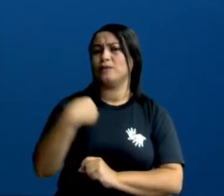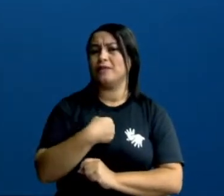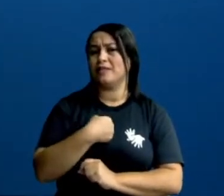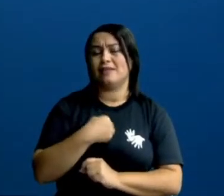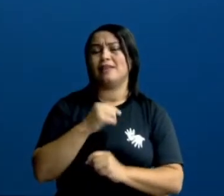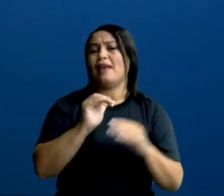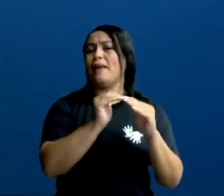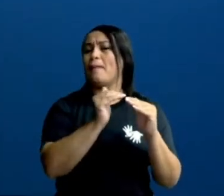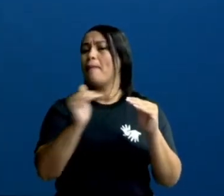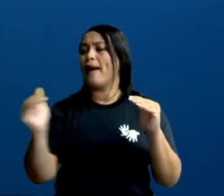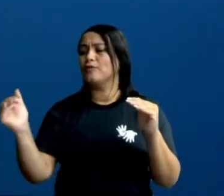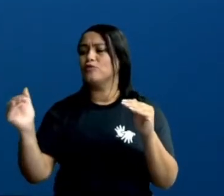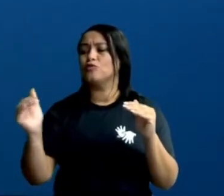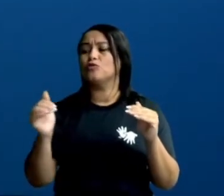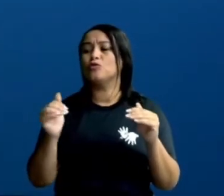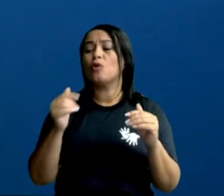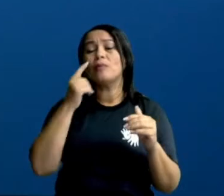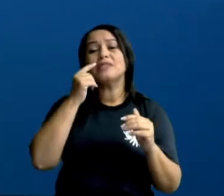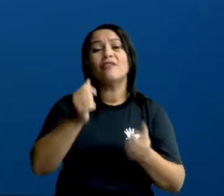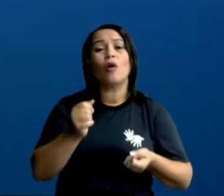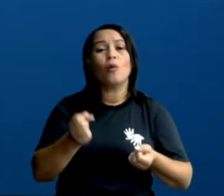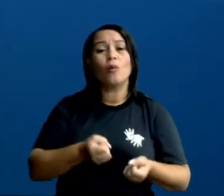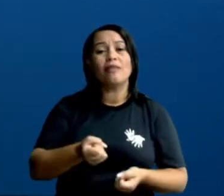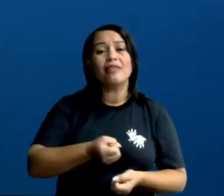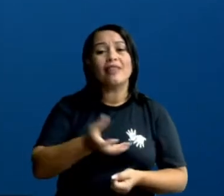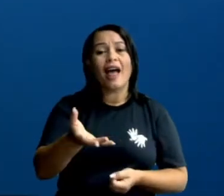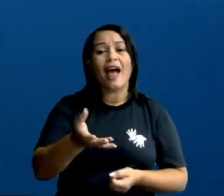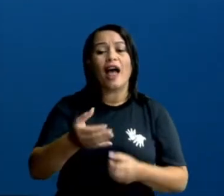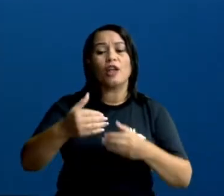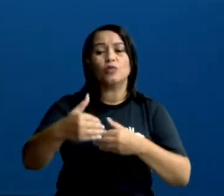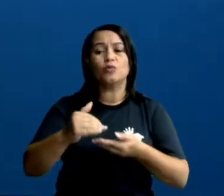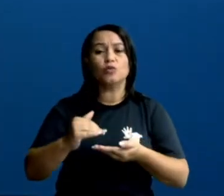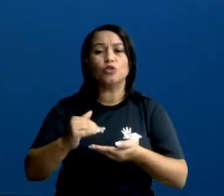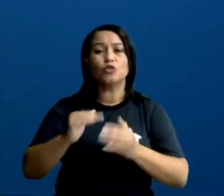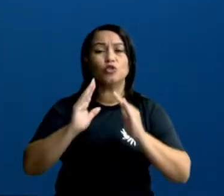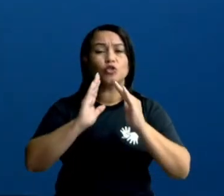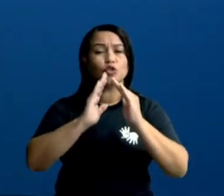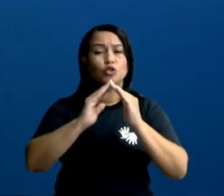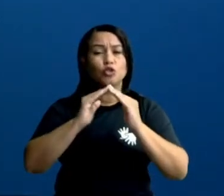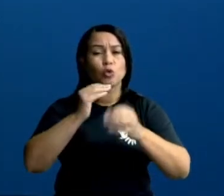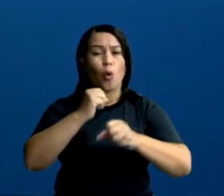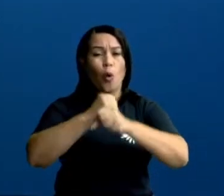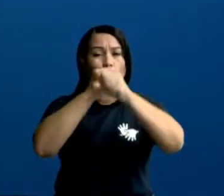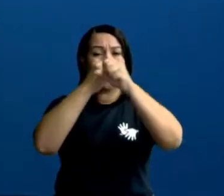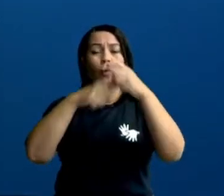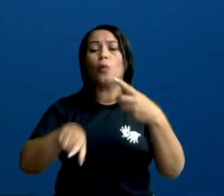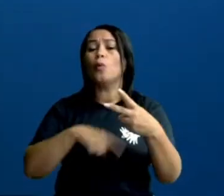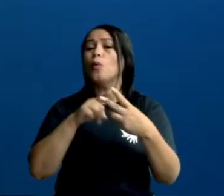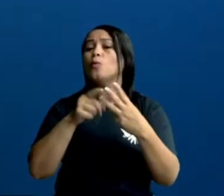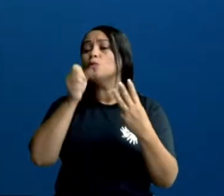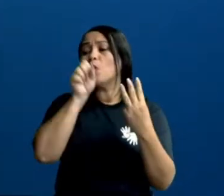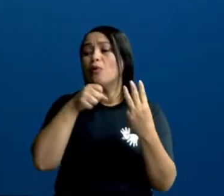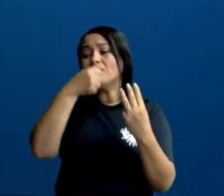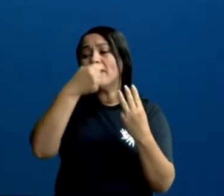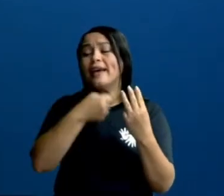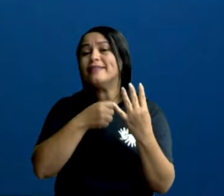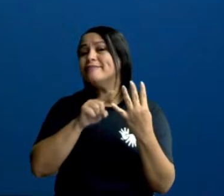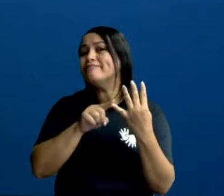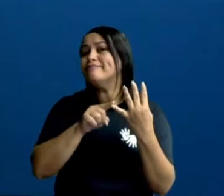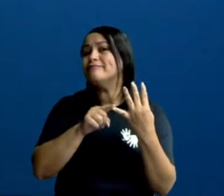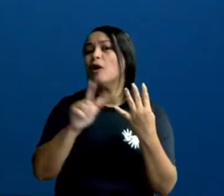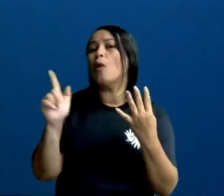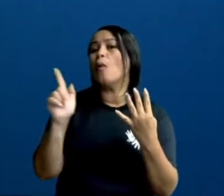aqui embaixo. Um dado, um tijolo, um sorvete,